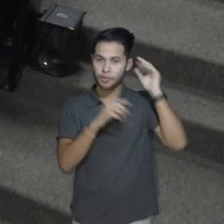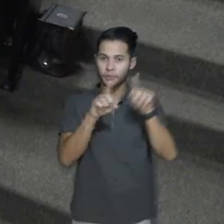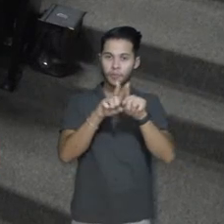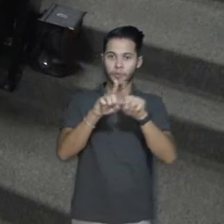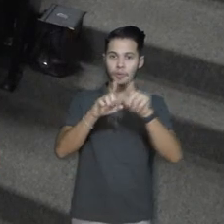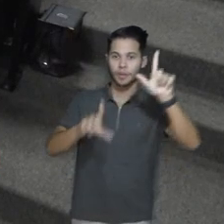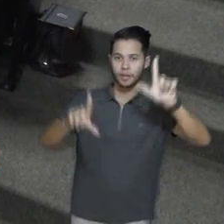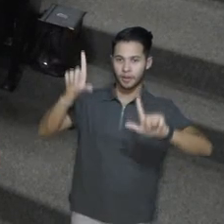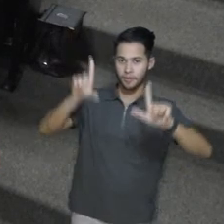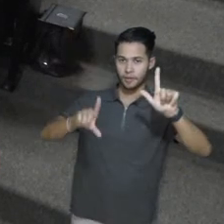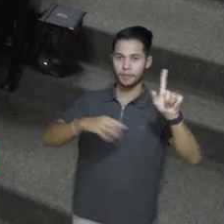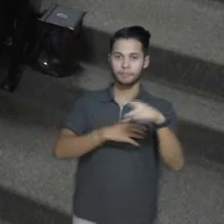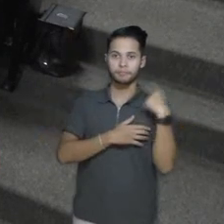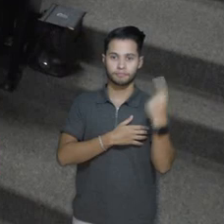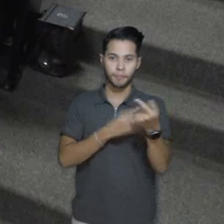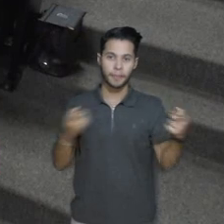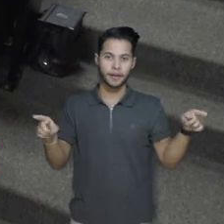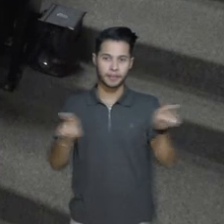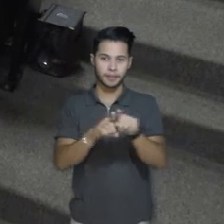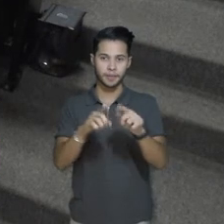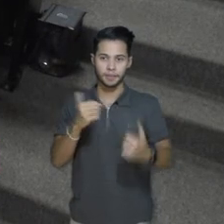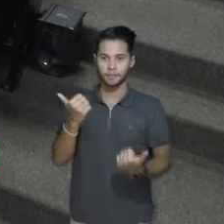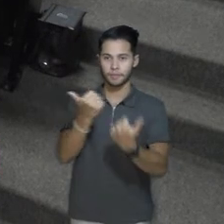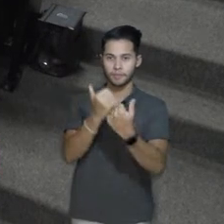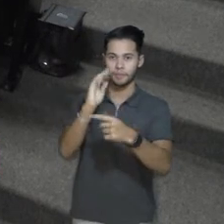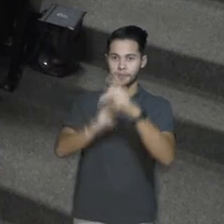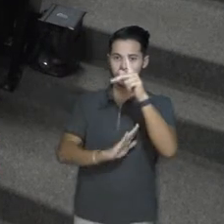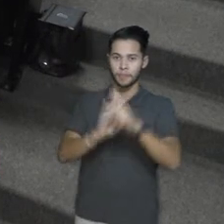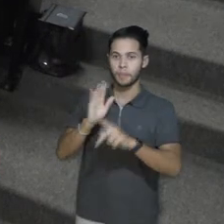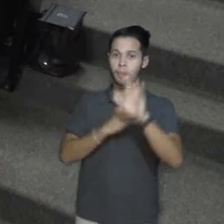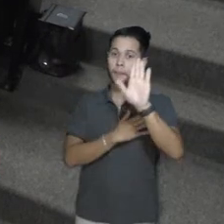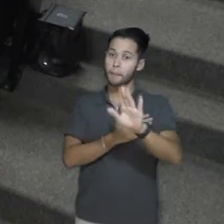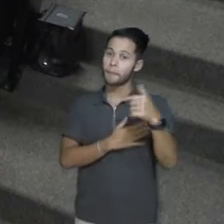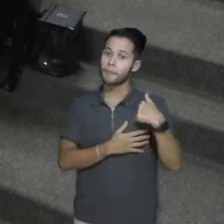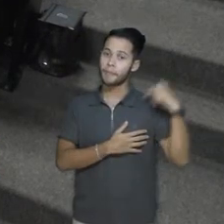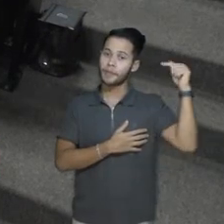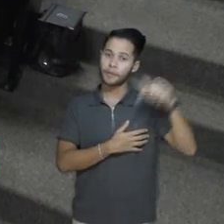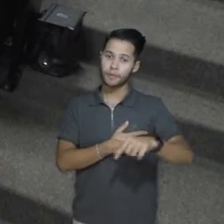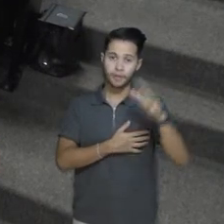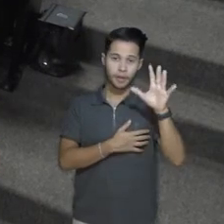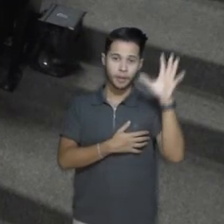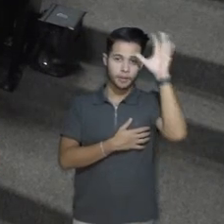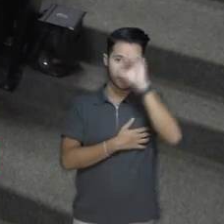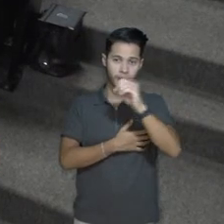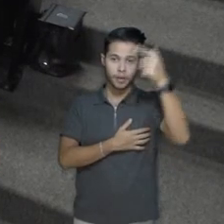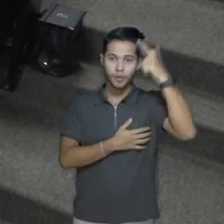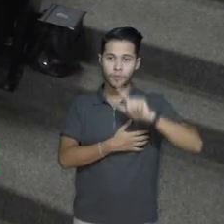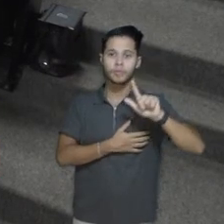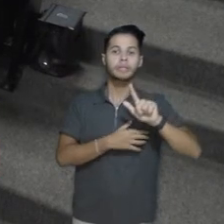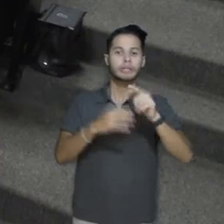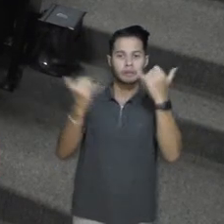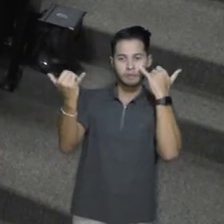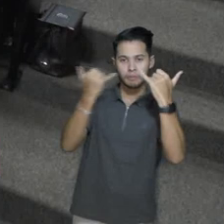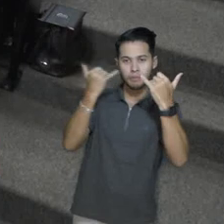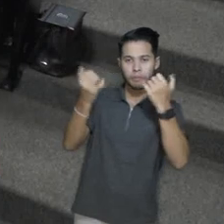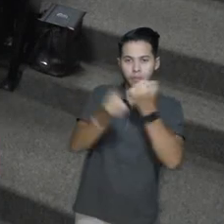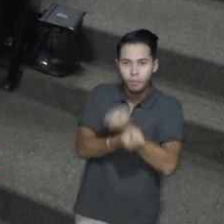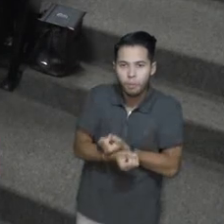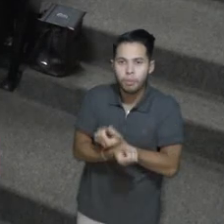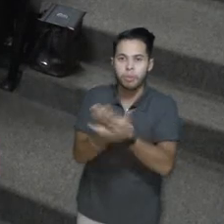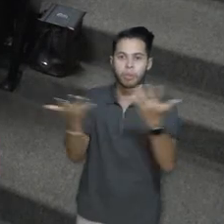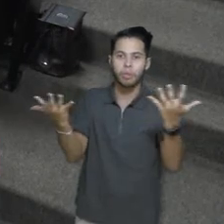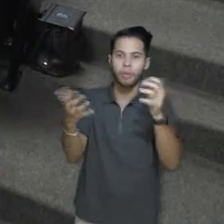apoiadores do projeto mas eu vim também aprender um pouco mais pra gente poder amplificar essa essa mensagem e parar a